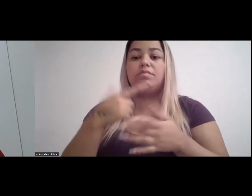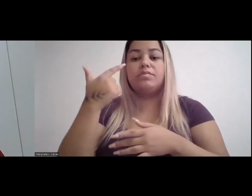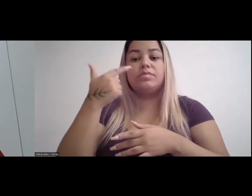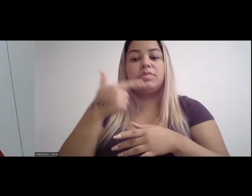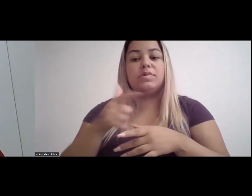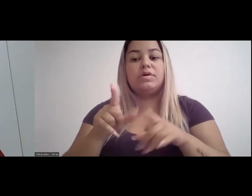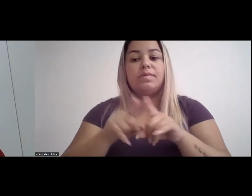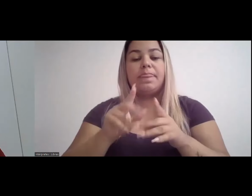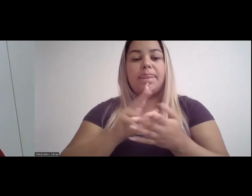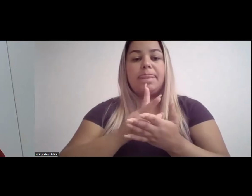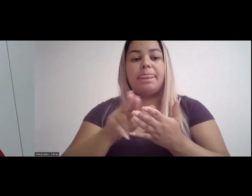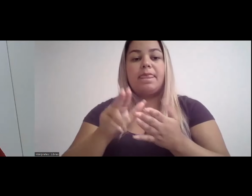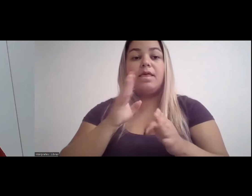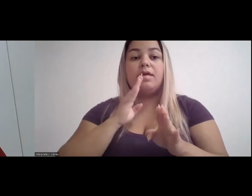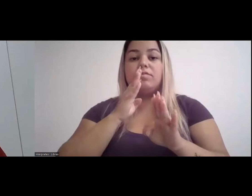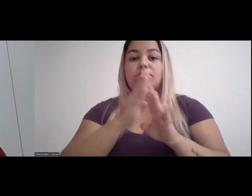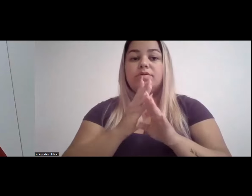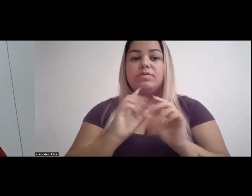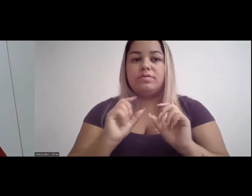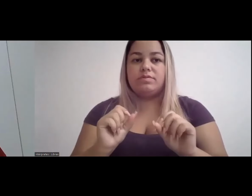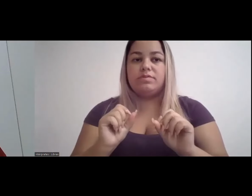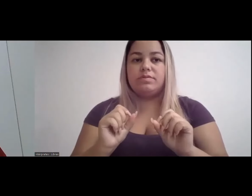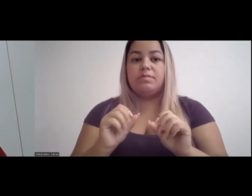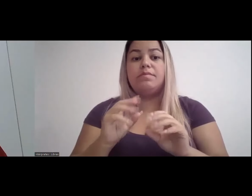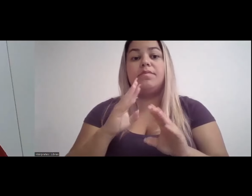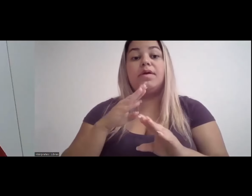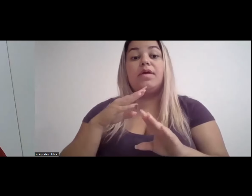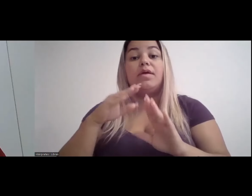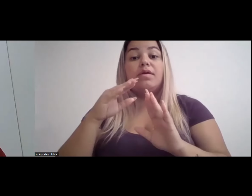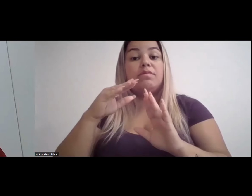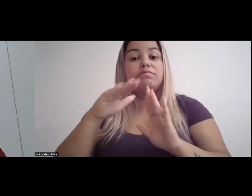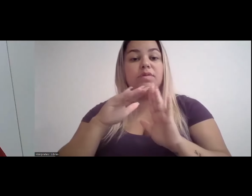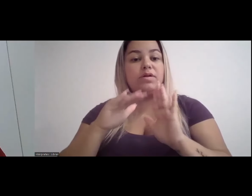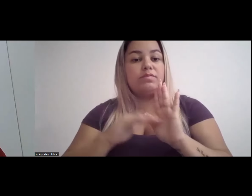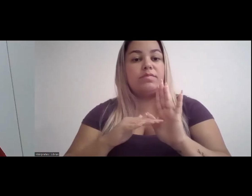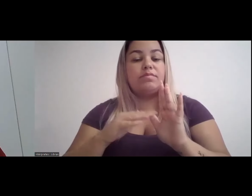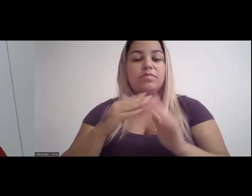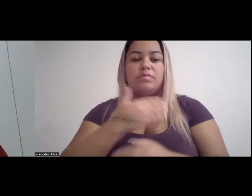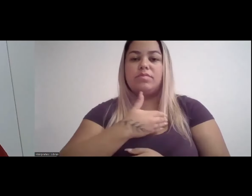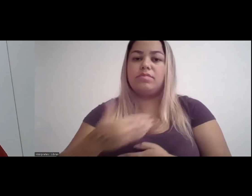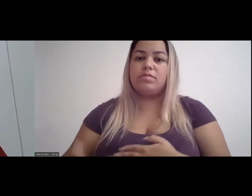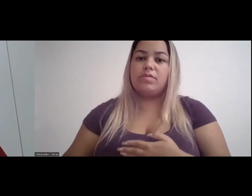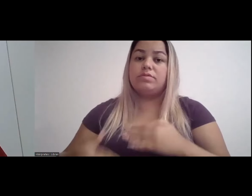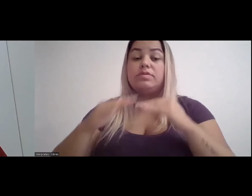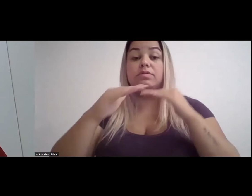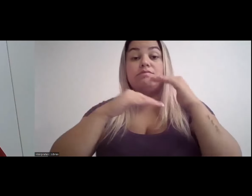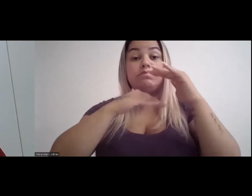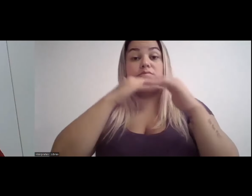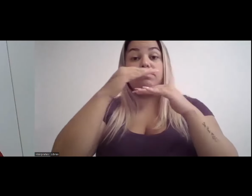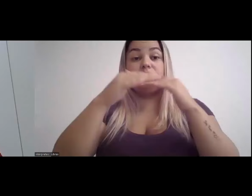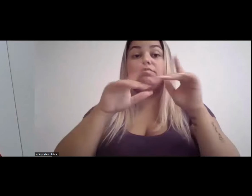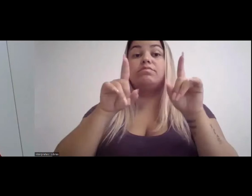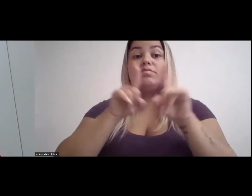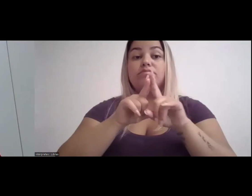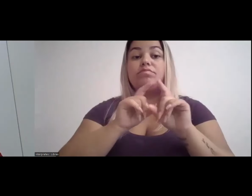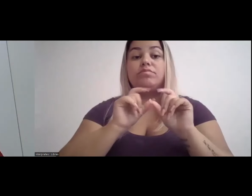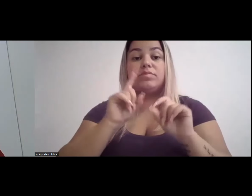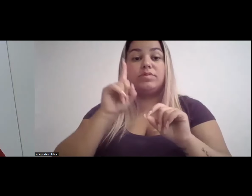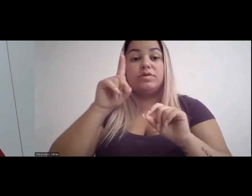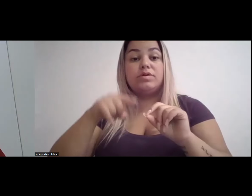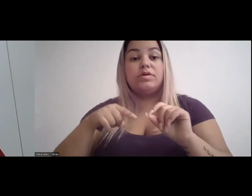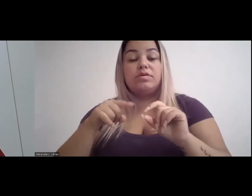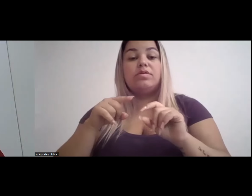determinados objetivos, estabelecer metas para promover um desenvolvimento que seja sustentável, que seja um